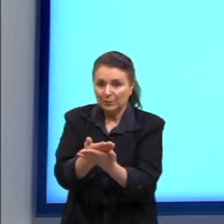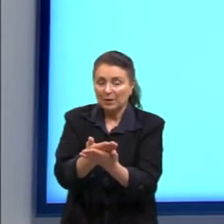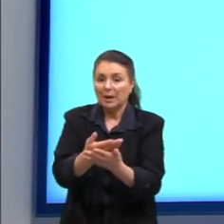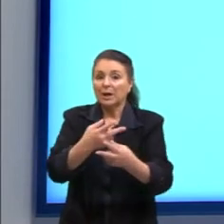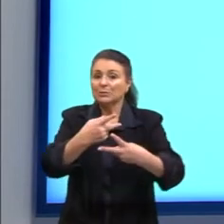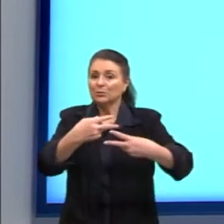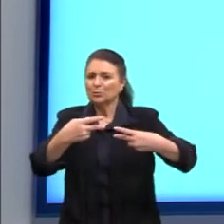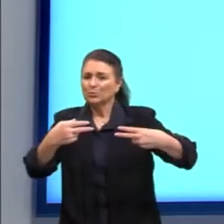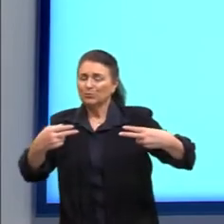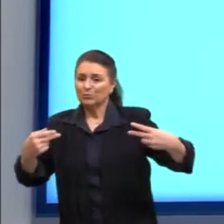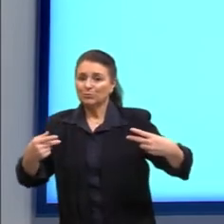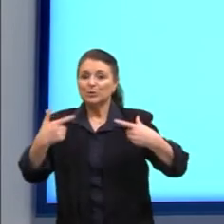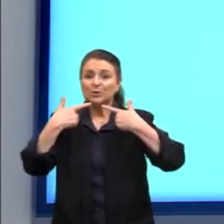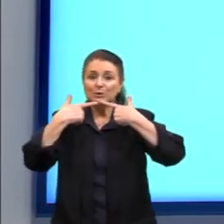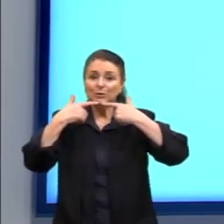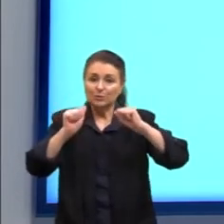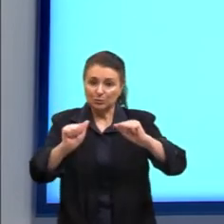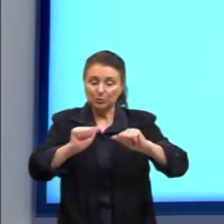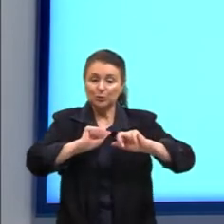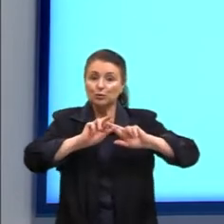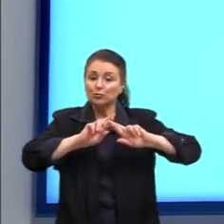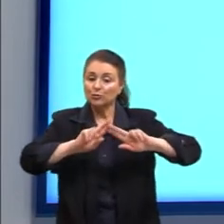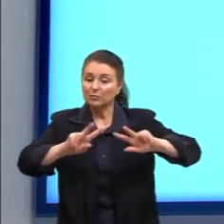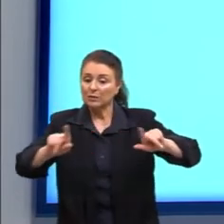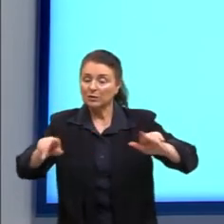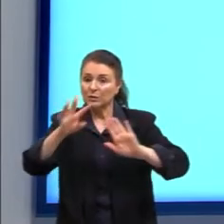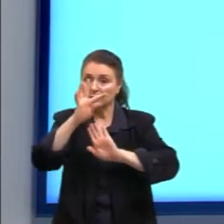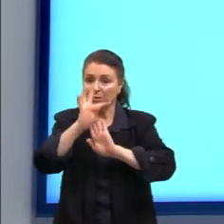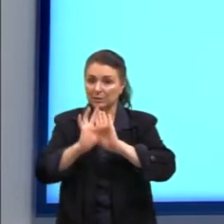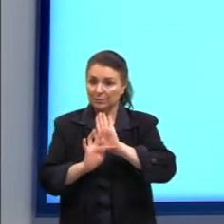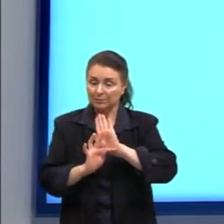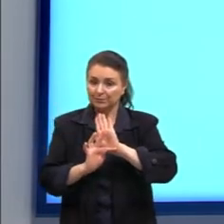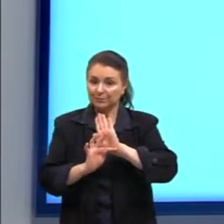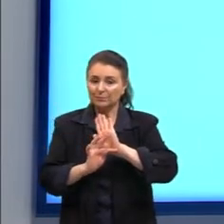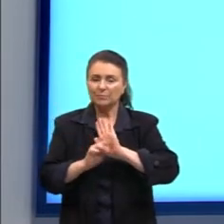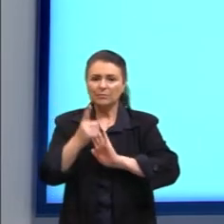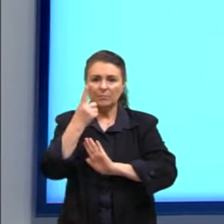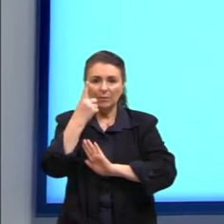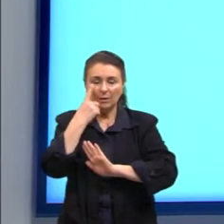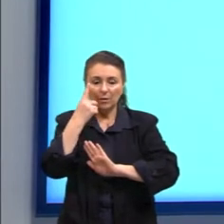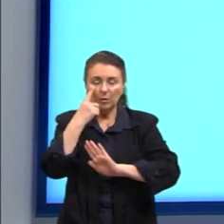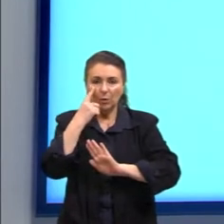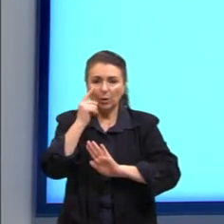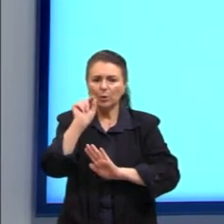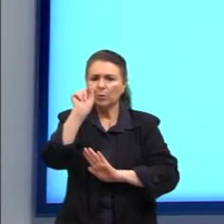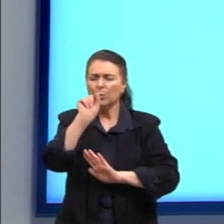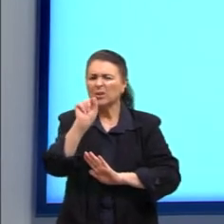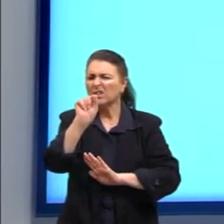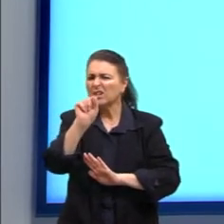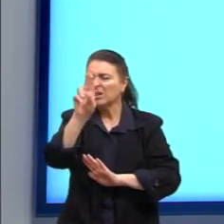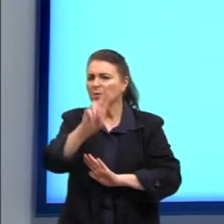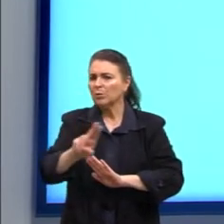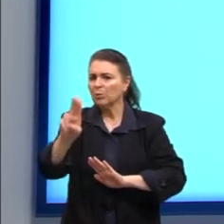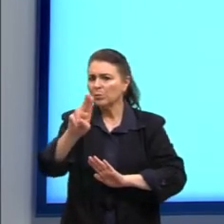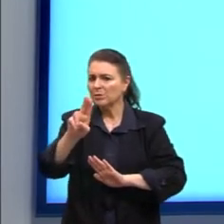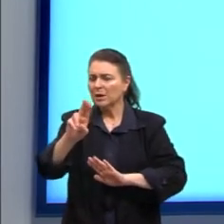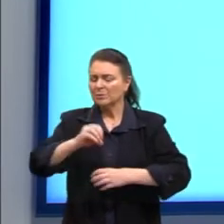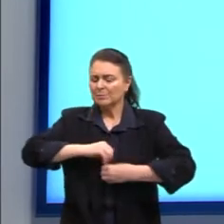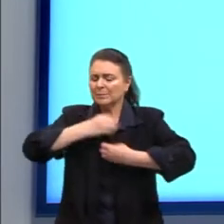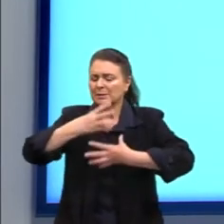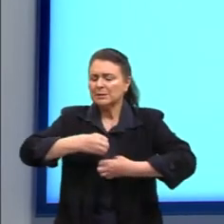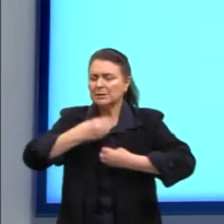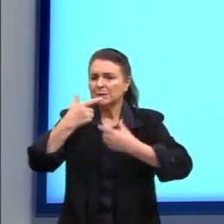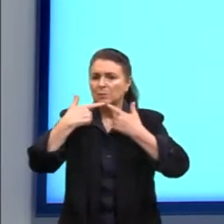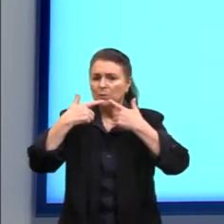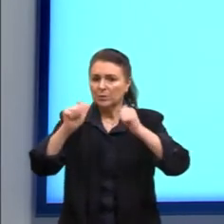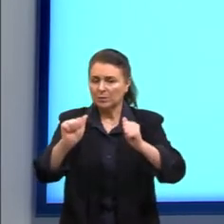aspectos linguísticos em diferentes textos. E aí a gente vai olhar os recursos expressivos da língua. E aqui estão, por